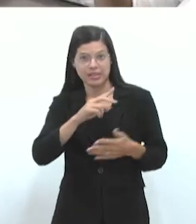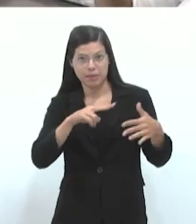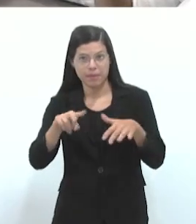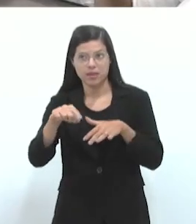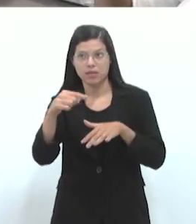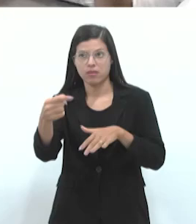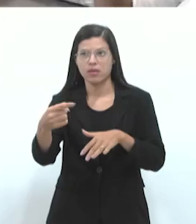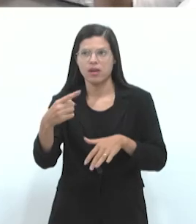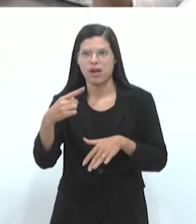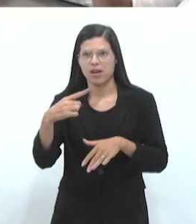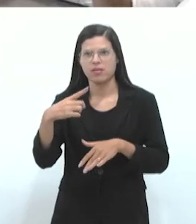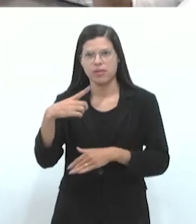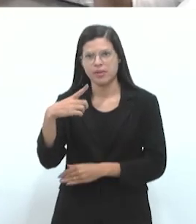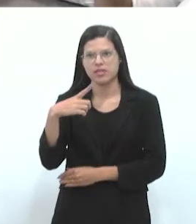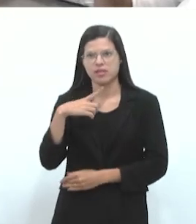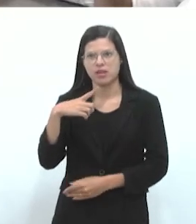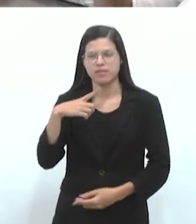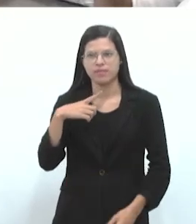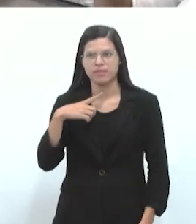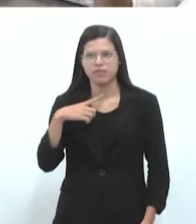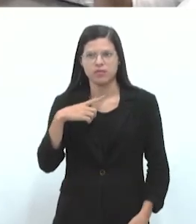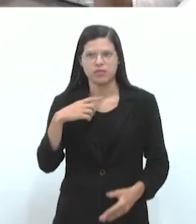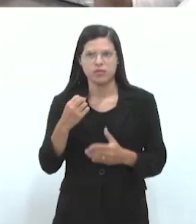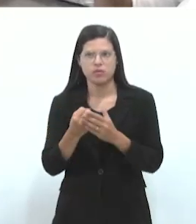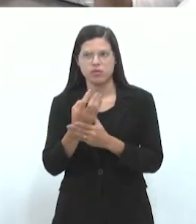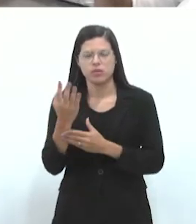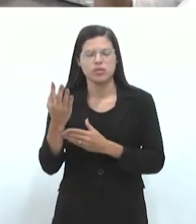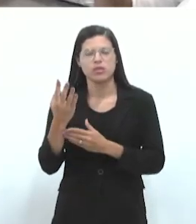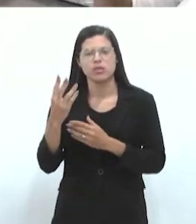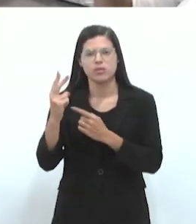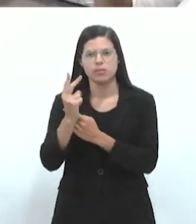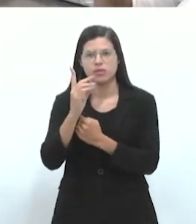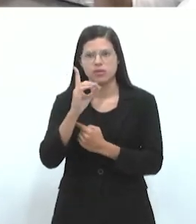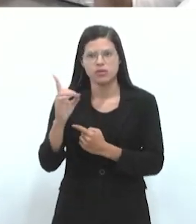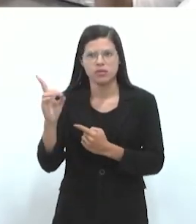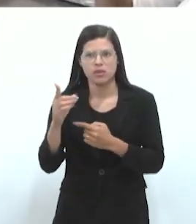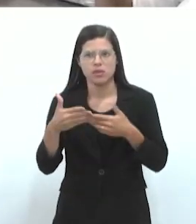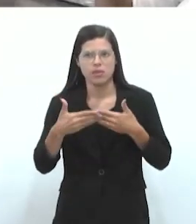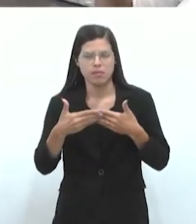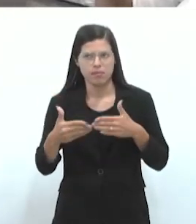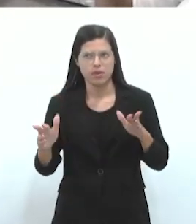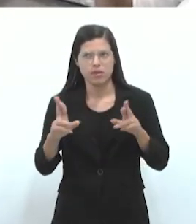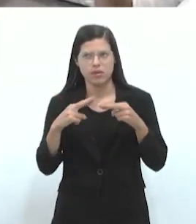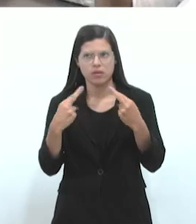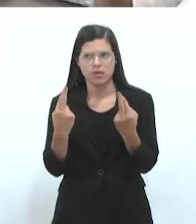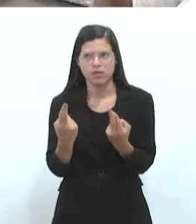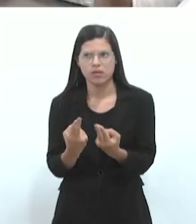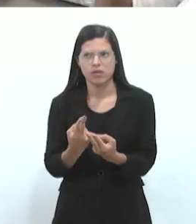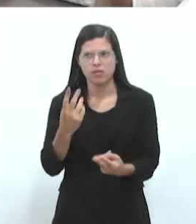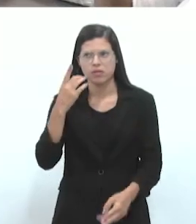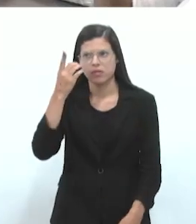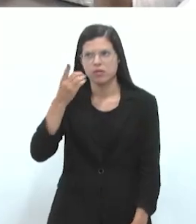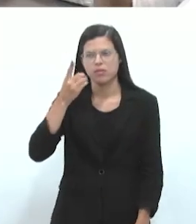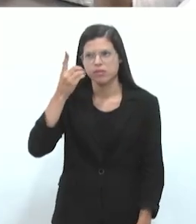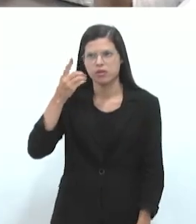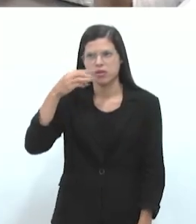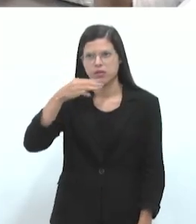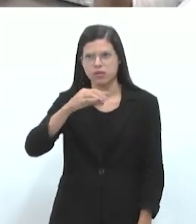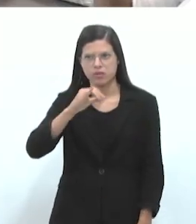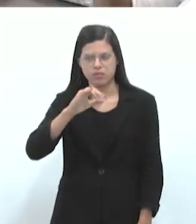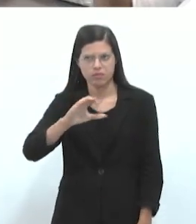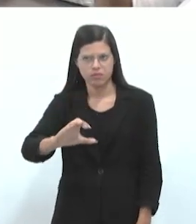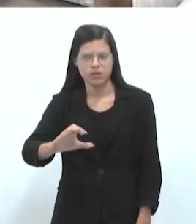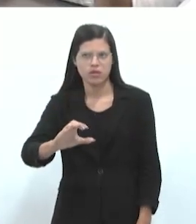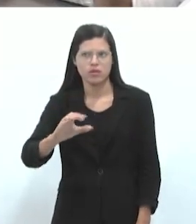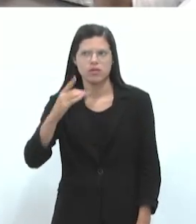número legal sobre proteção de Deus, declaro aberto a sessão. Cumprimentar o deputado Mink, deputada Élica, deputado Chico Machado,